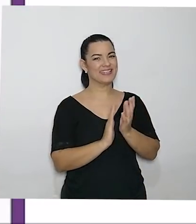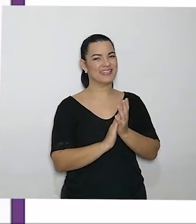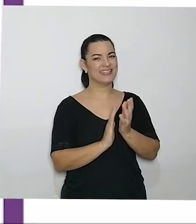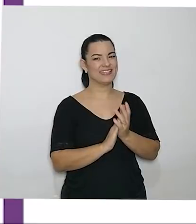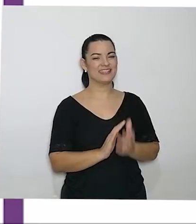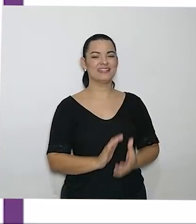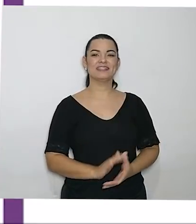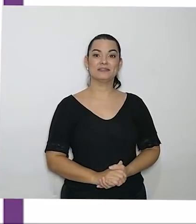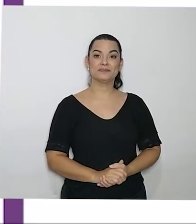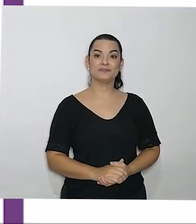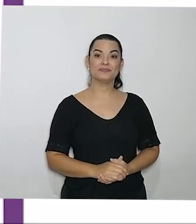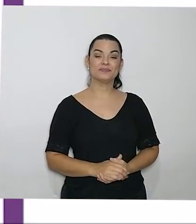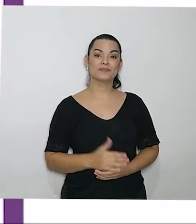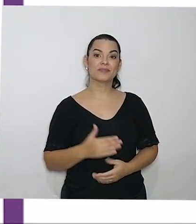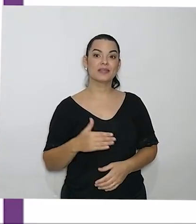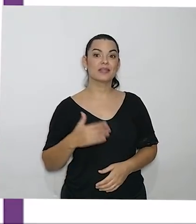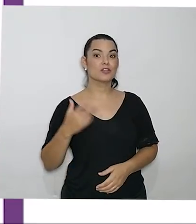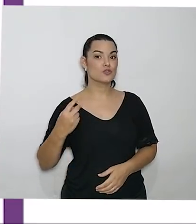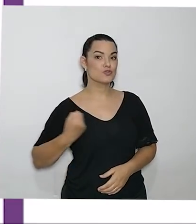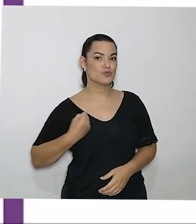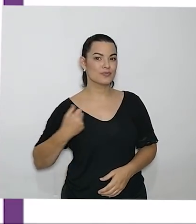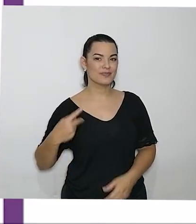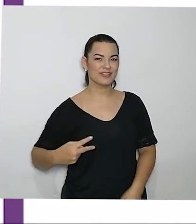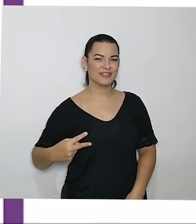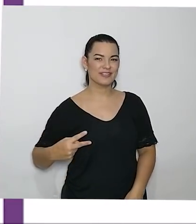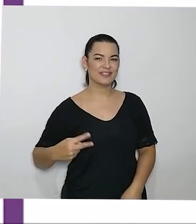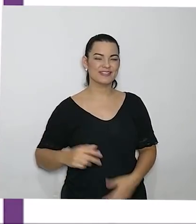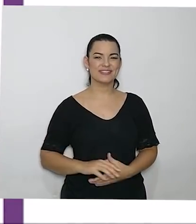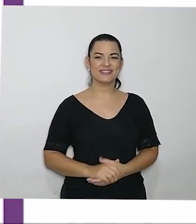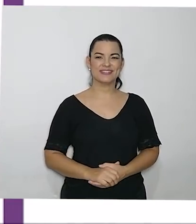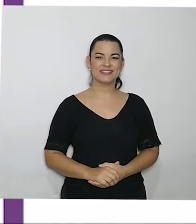Parabéns. Vamos para número 2.